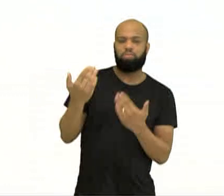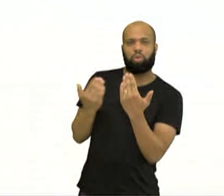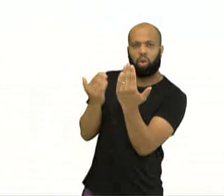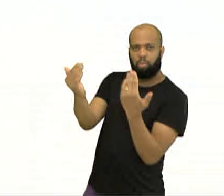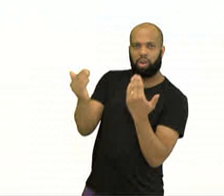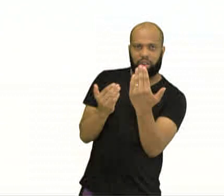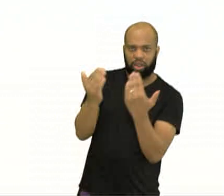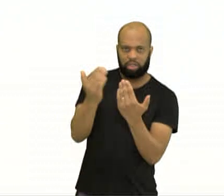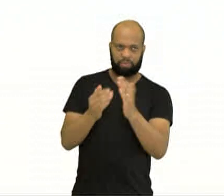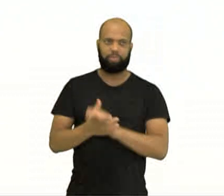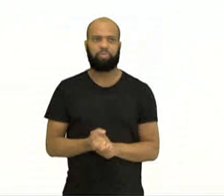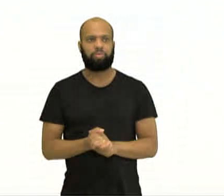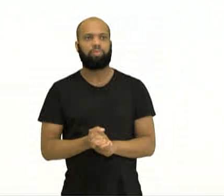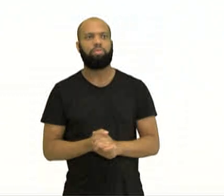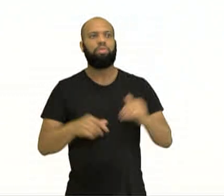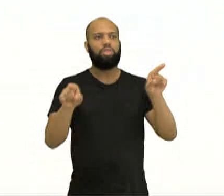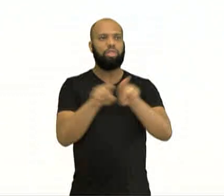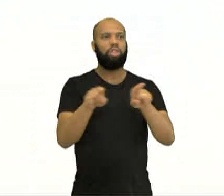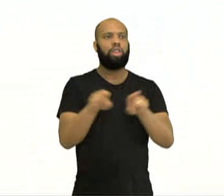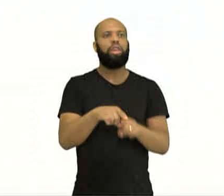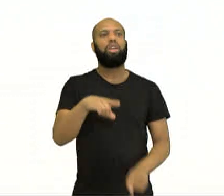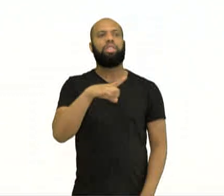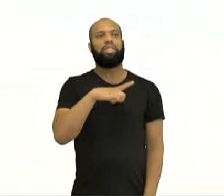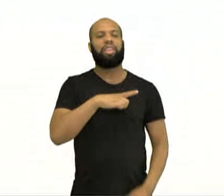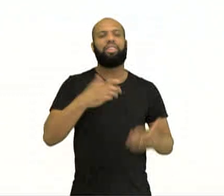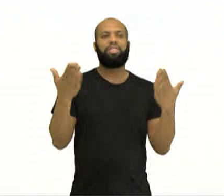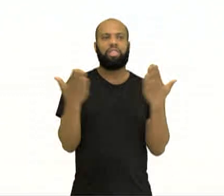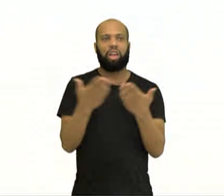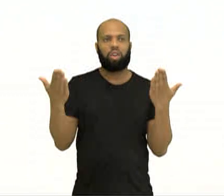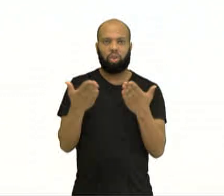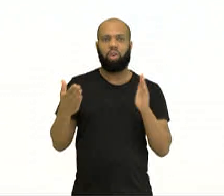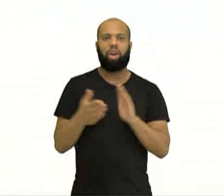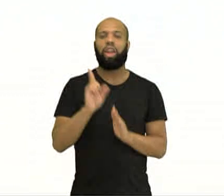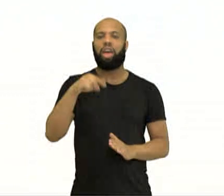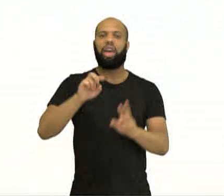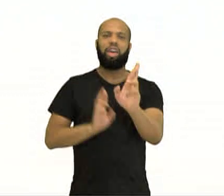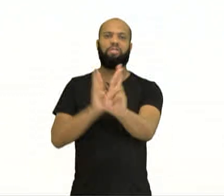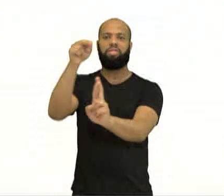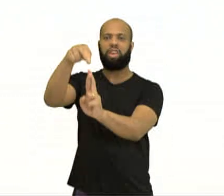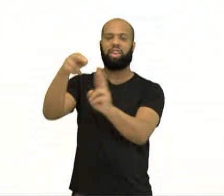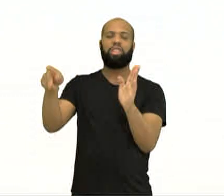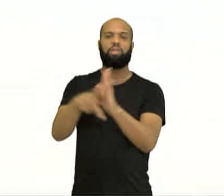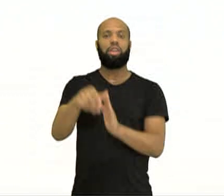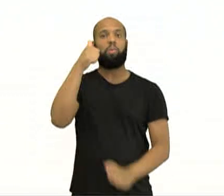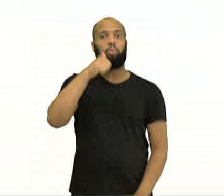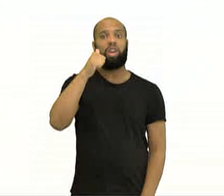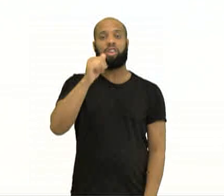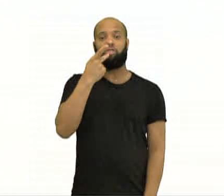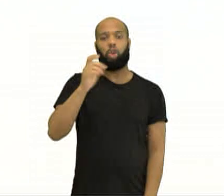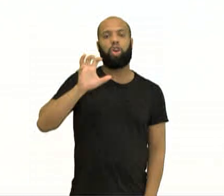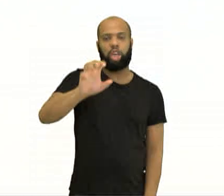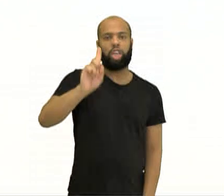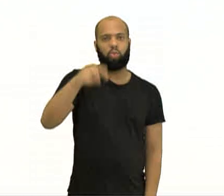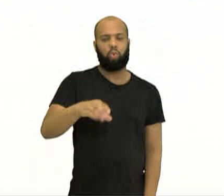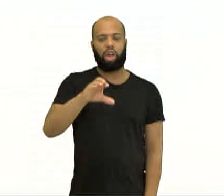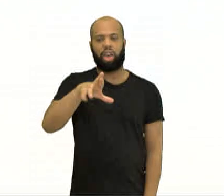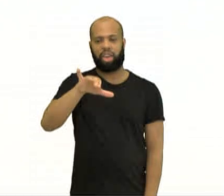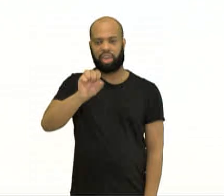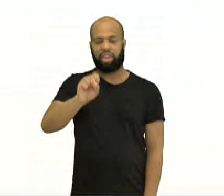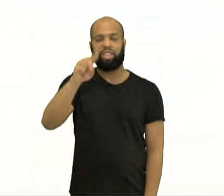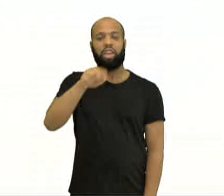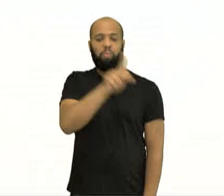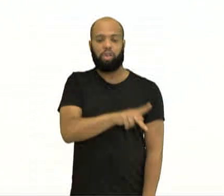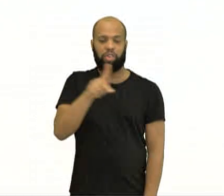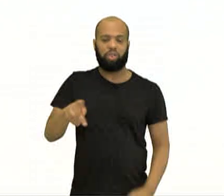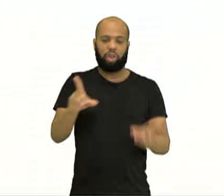comparação. E aqui nós temos, então, essa referência a Cris Fernandes Andrada, que é professora